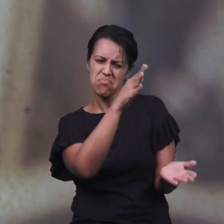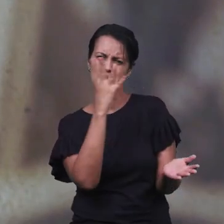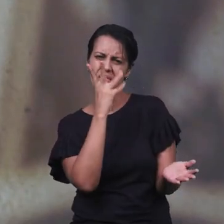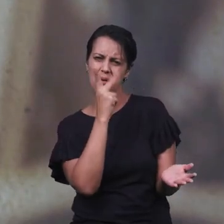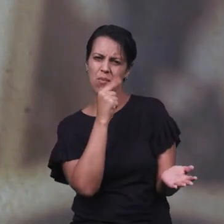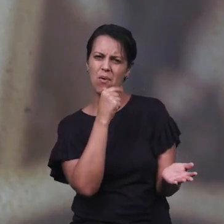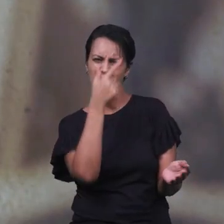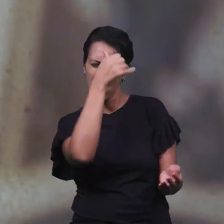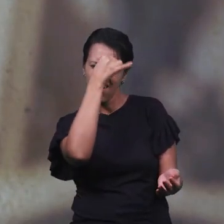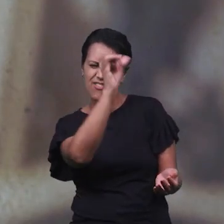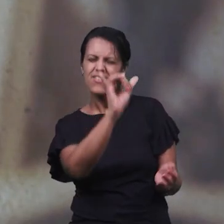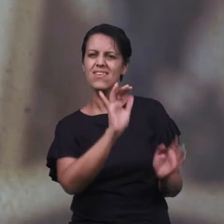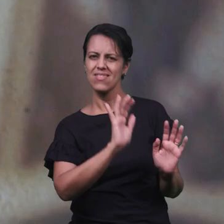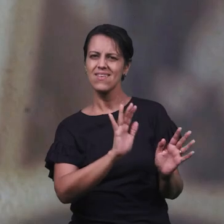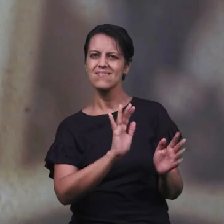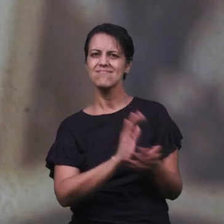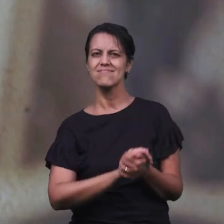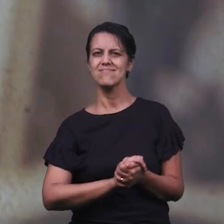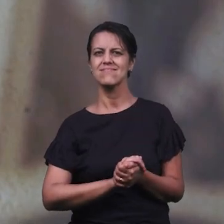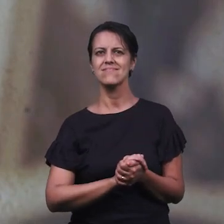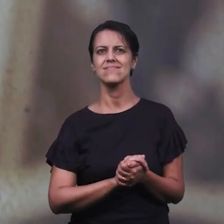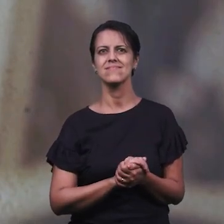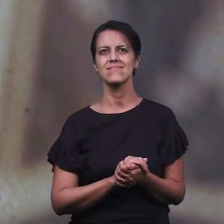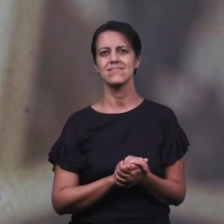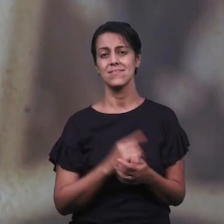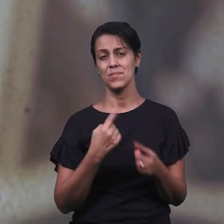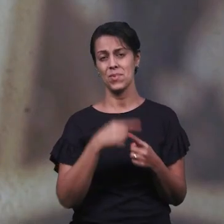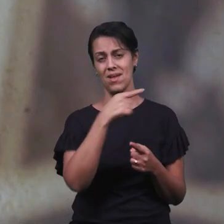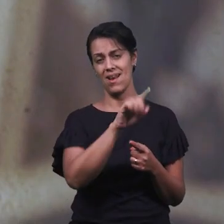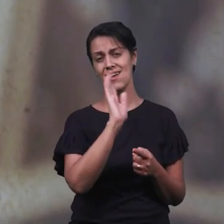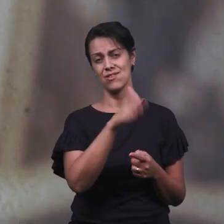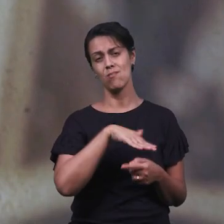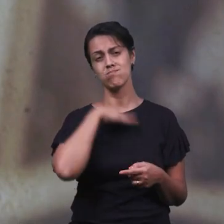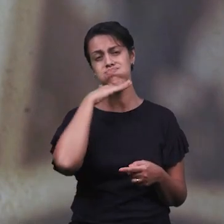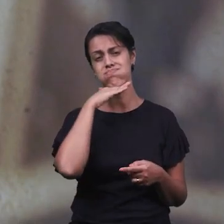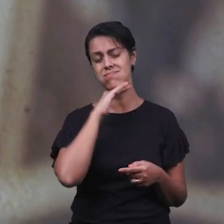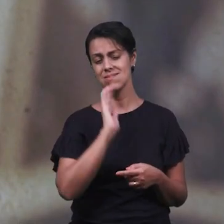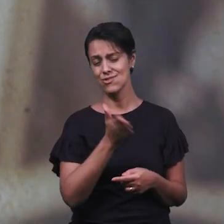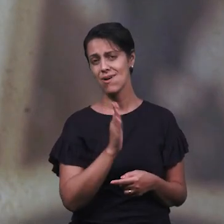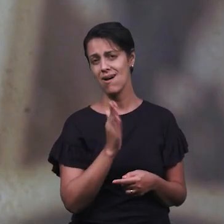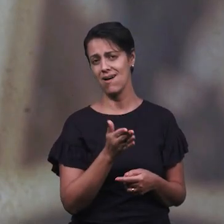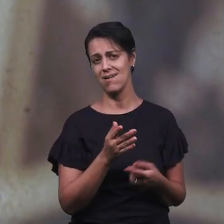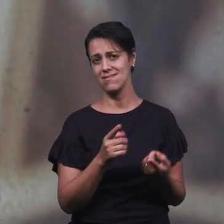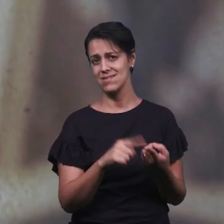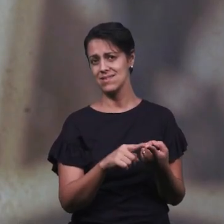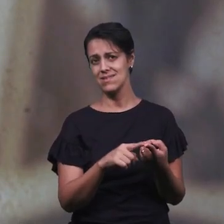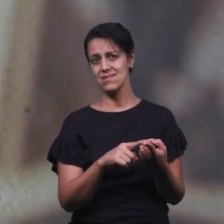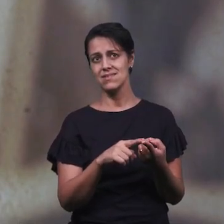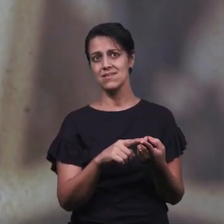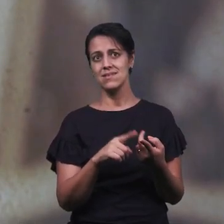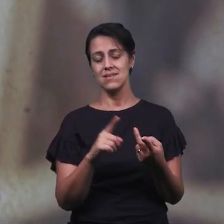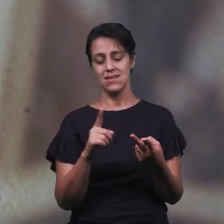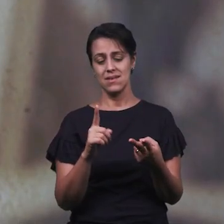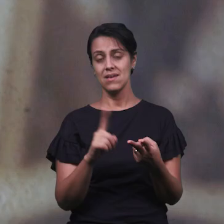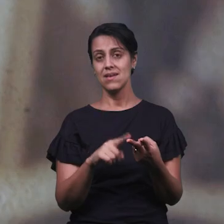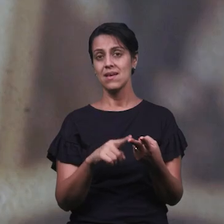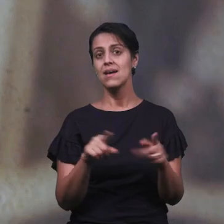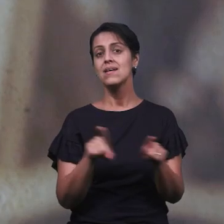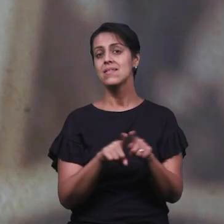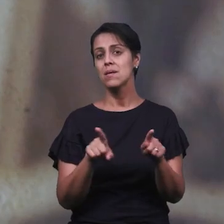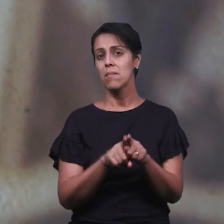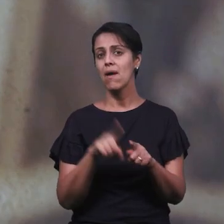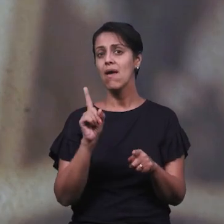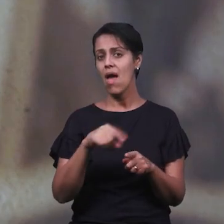não ser mais um na fila de um judiciário que já está totalmente abarrotado, você vai ter maior